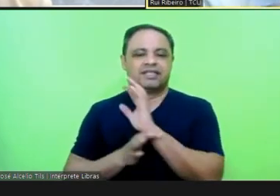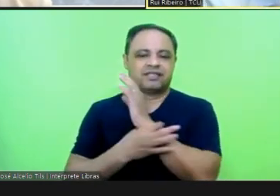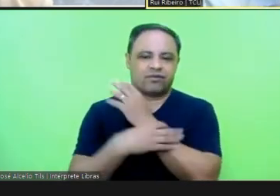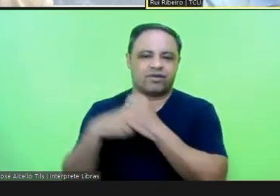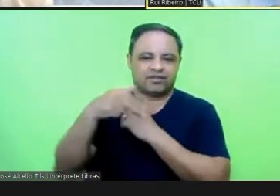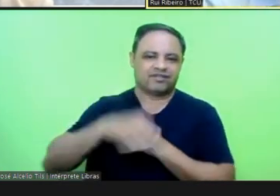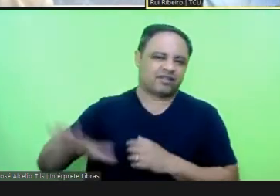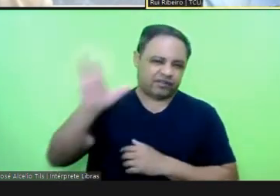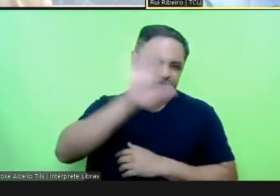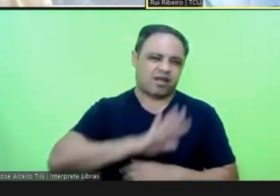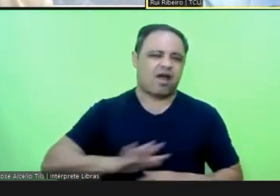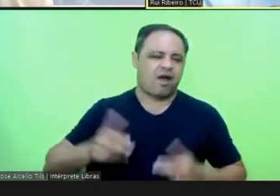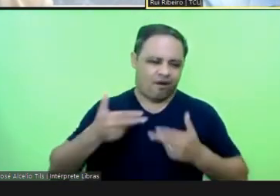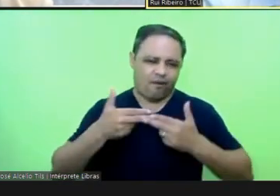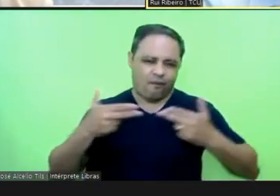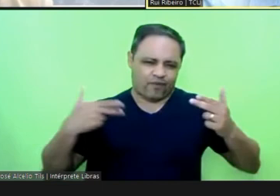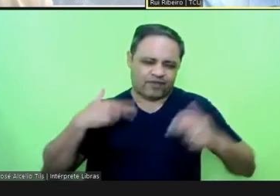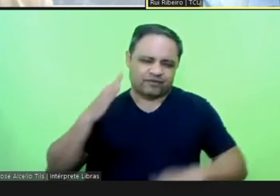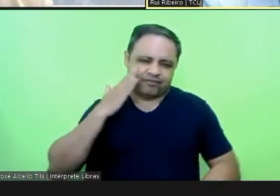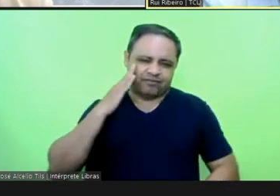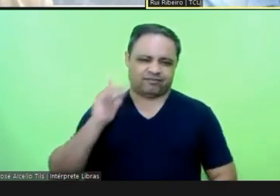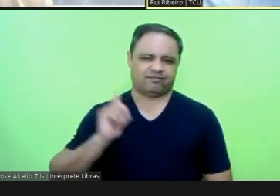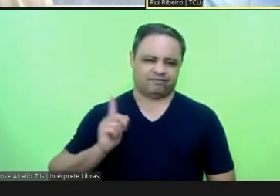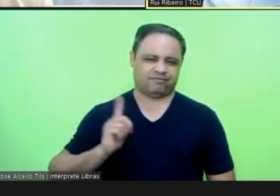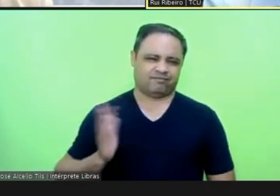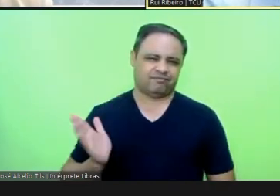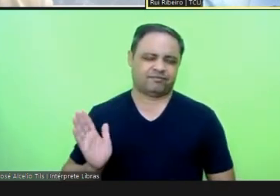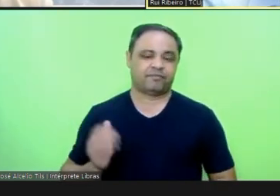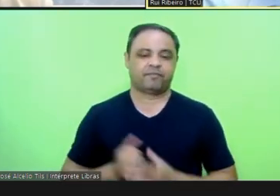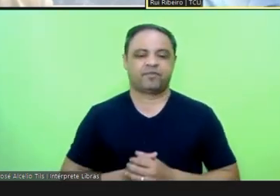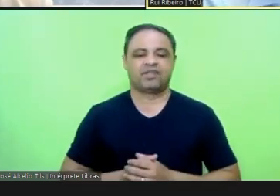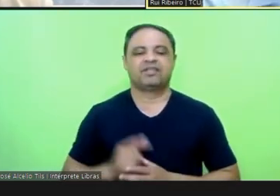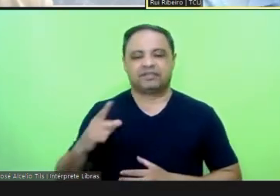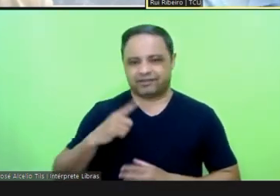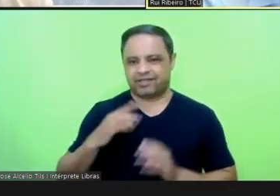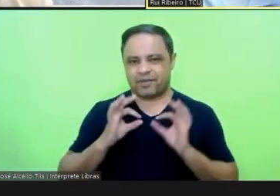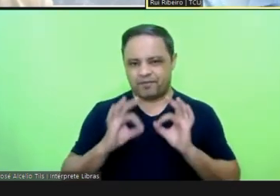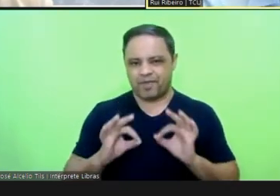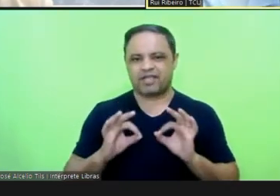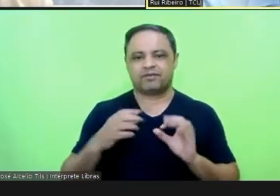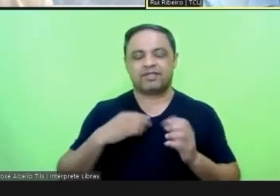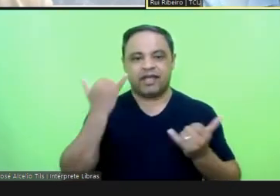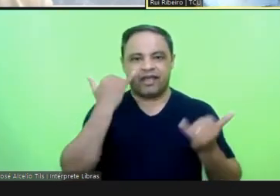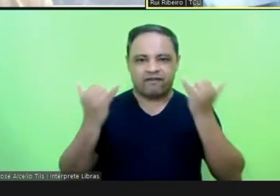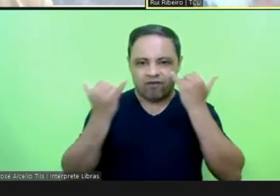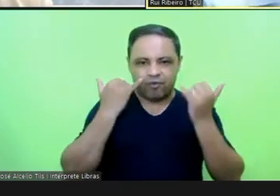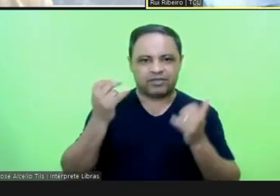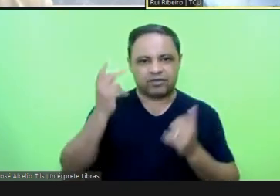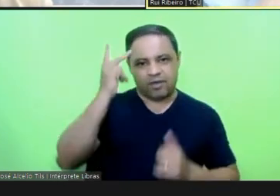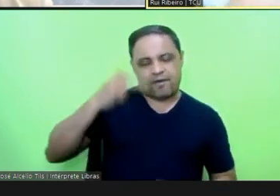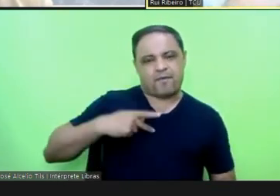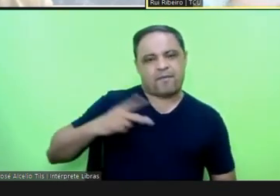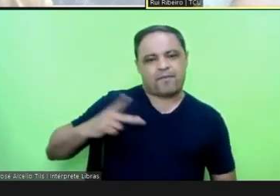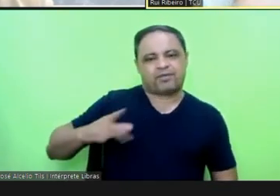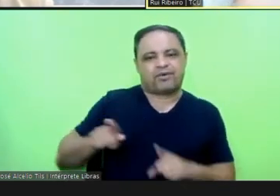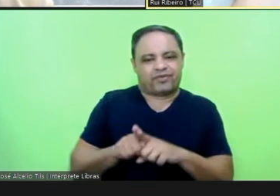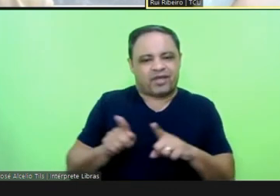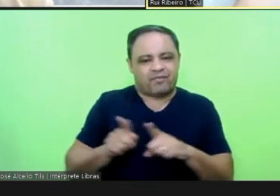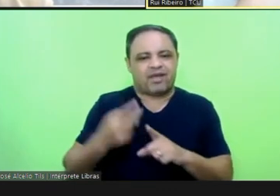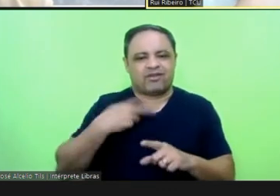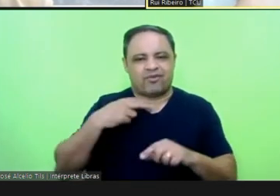nacional, esse tipo de coisa que aí tem que ser restrito mesmo, e informações de cunho pessoal que também não vão poder estar